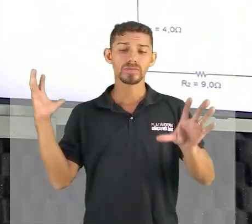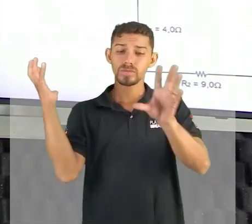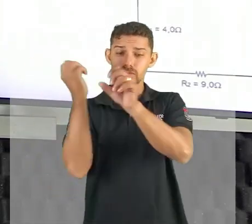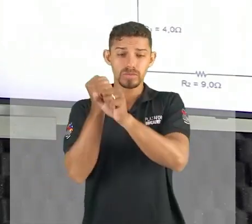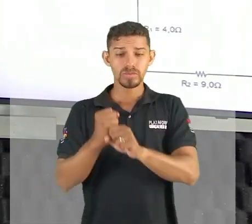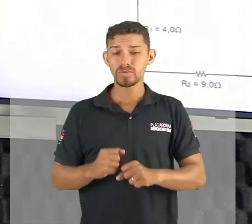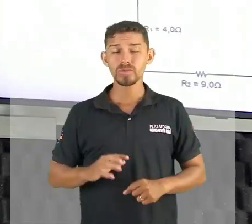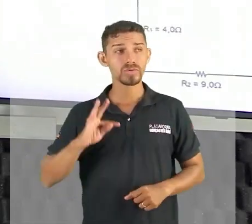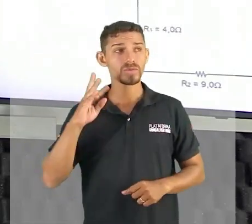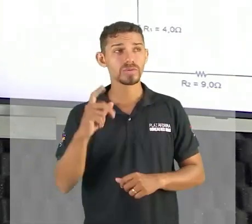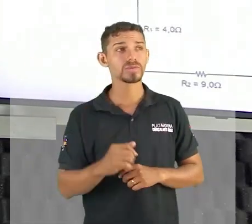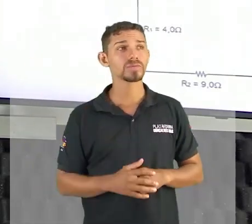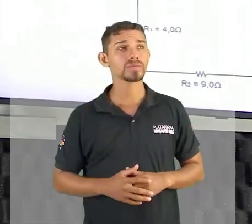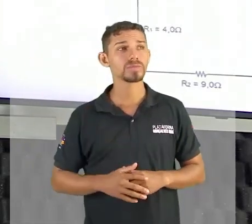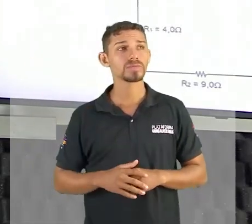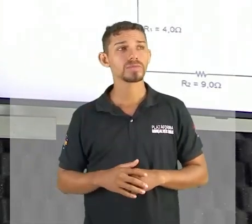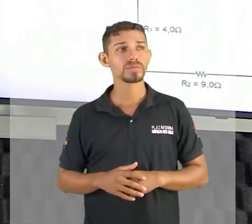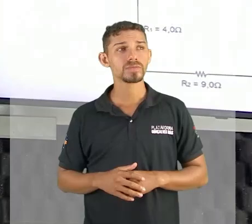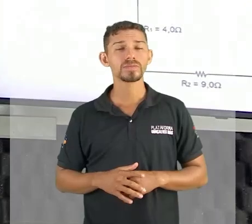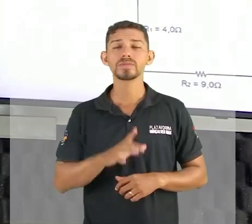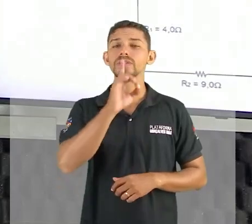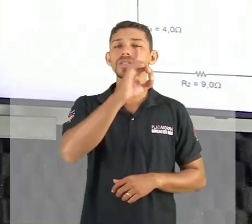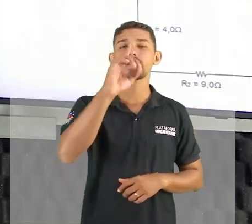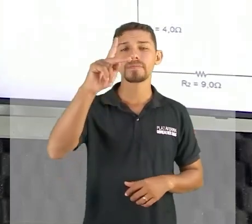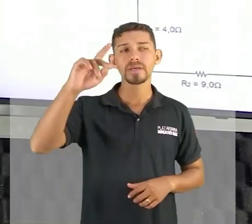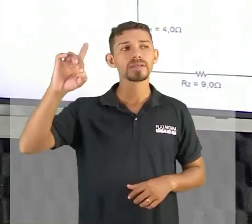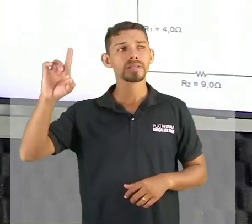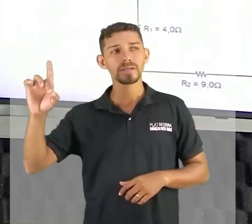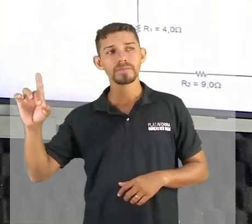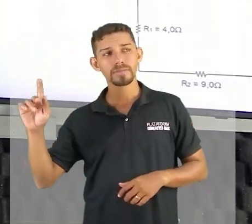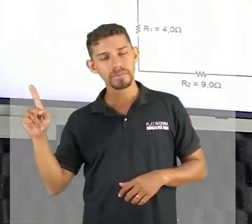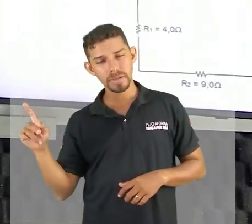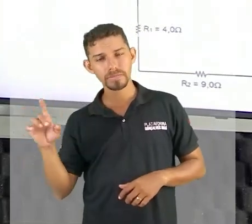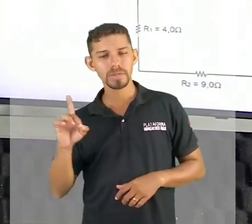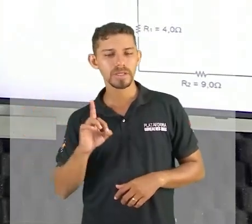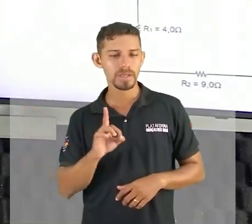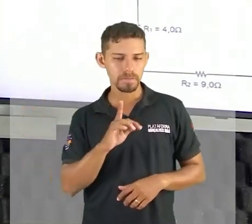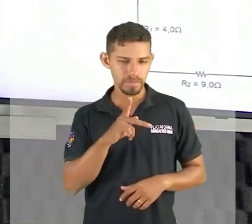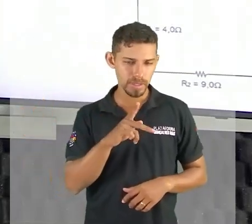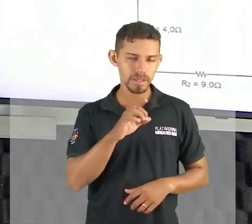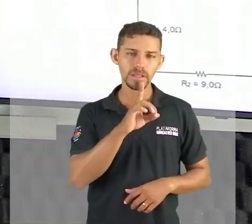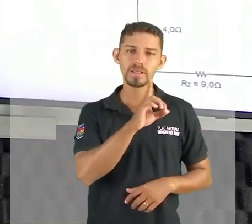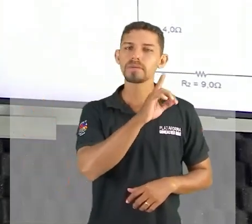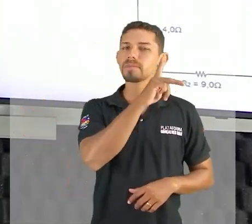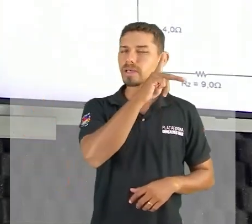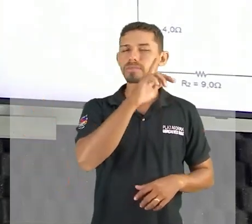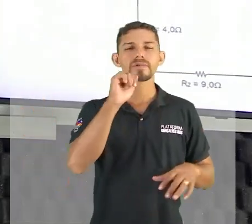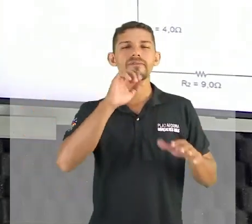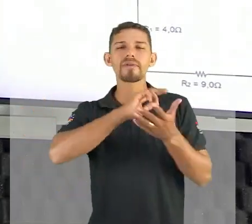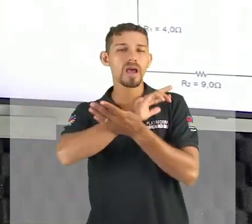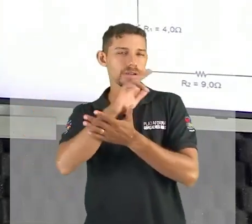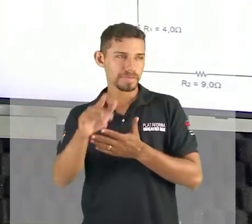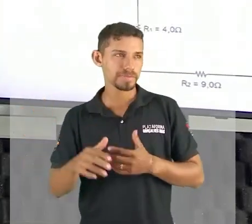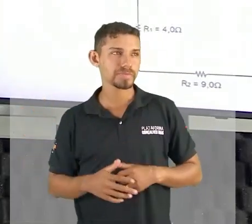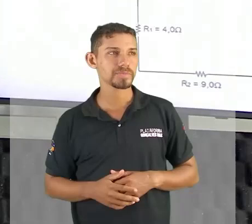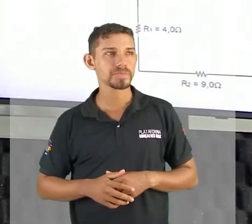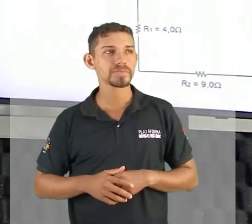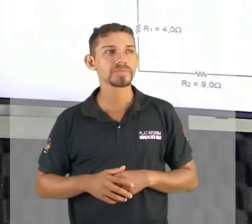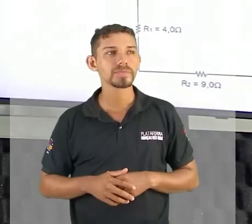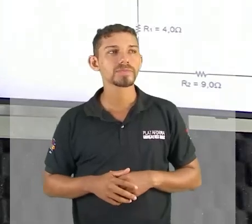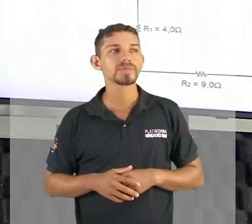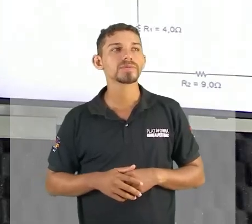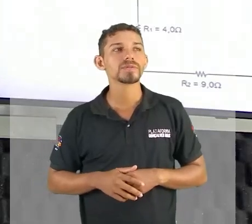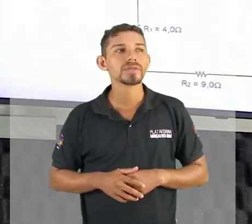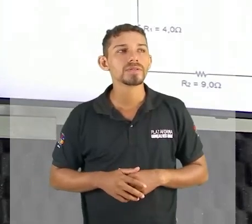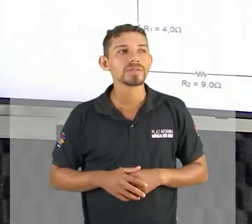ddps as tensões ó bem aqui é ddp ddp ddp ddp ddp eu tenho várias ddps Então vamos lá ó o